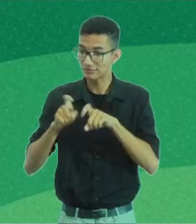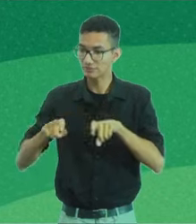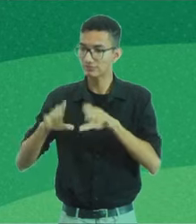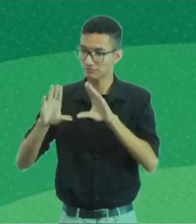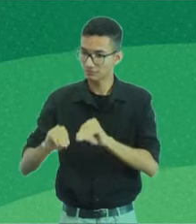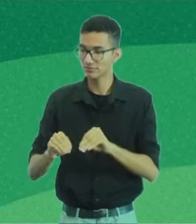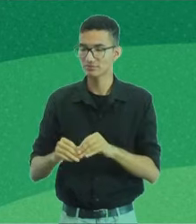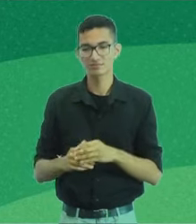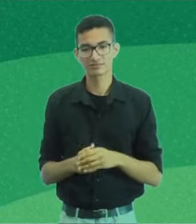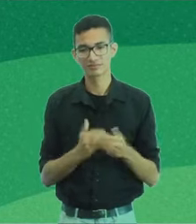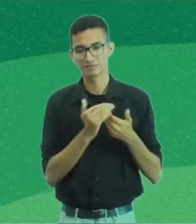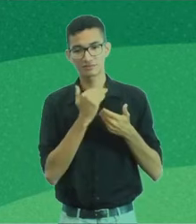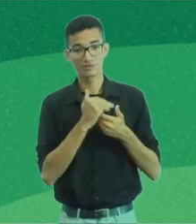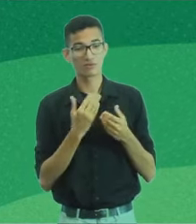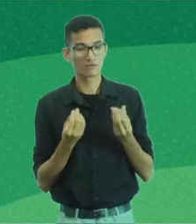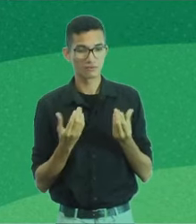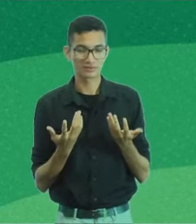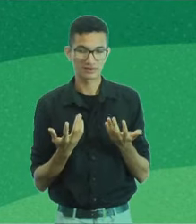computador